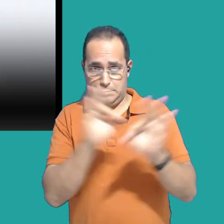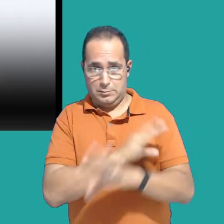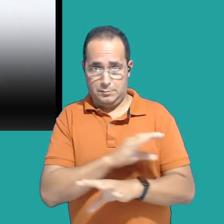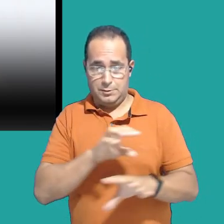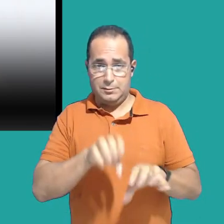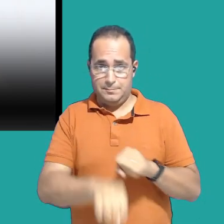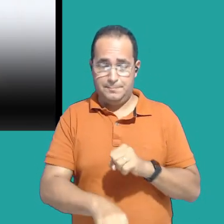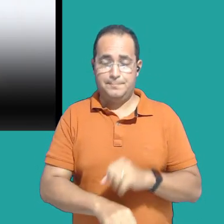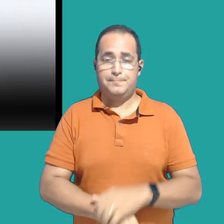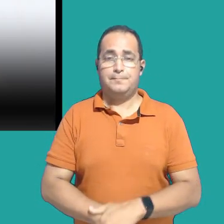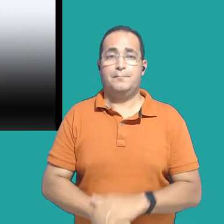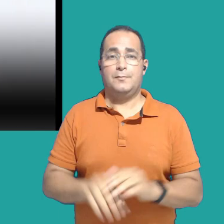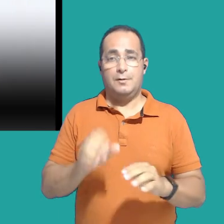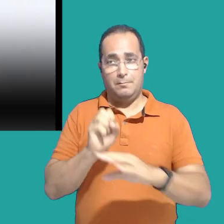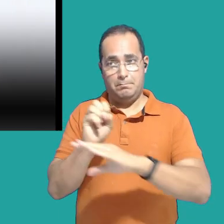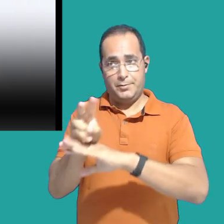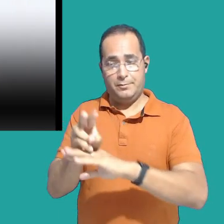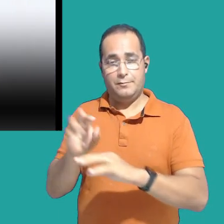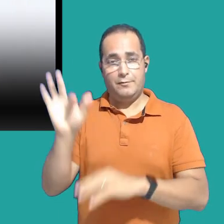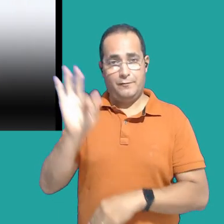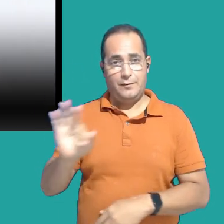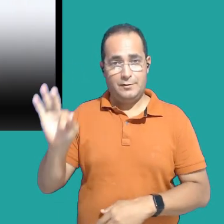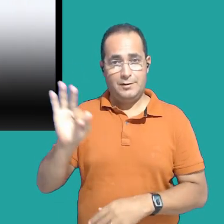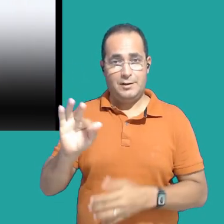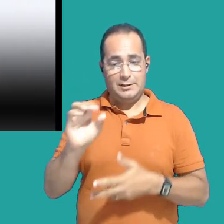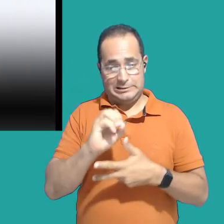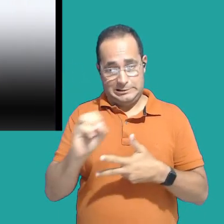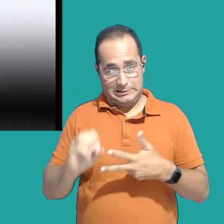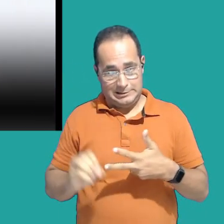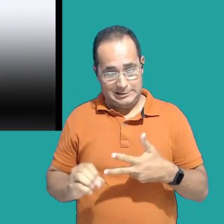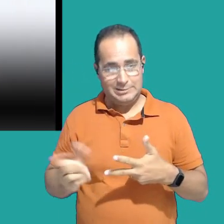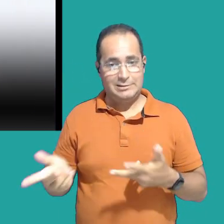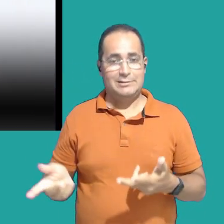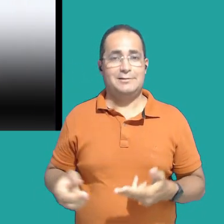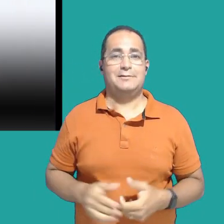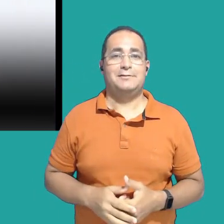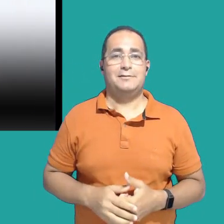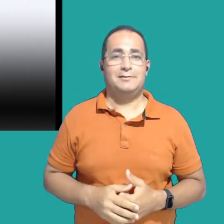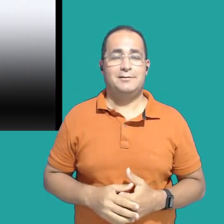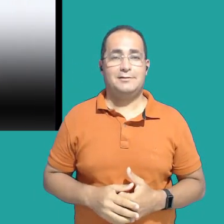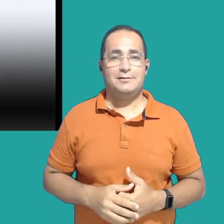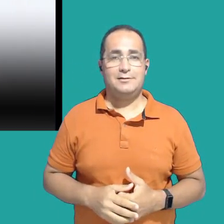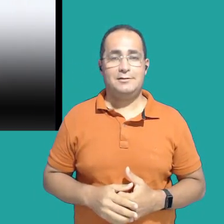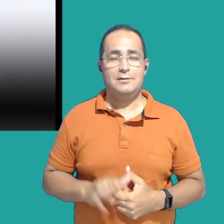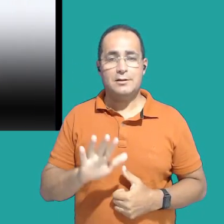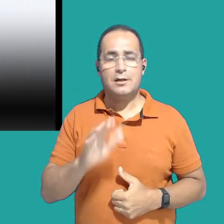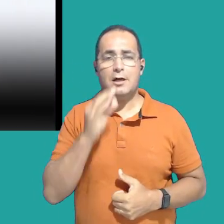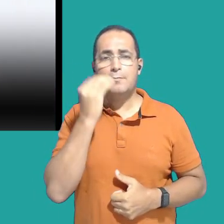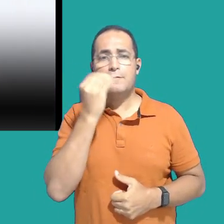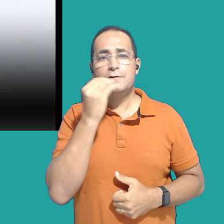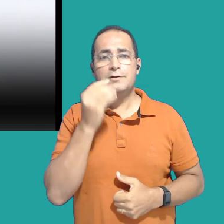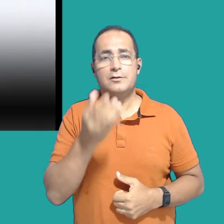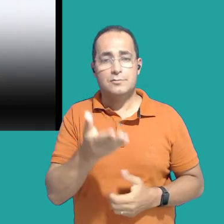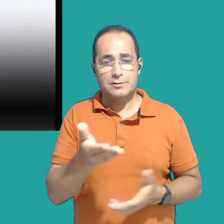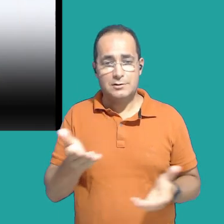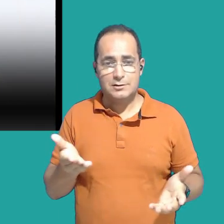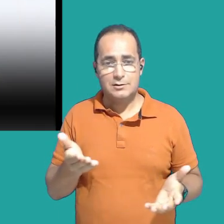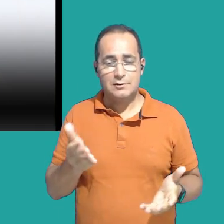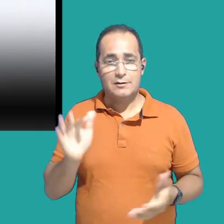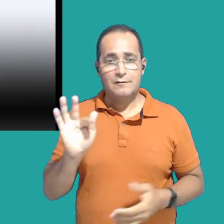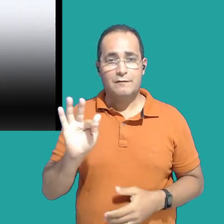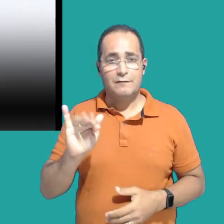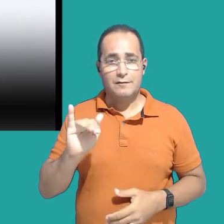concluí o ensino médio, e aí, faculdade, né? Bora Enem! show. Aproveitando